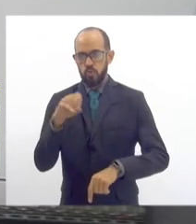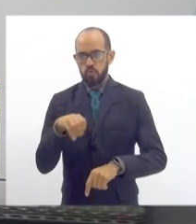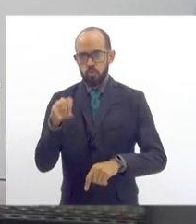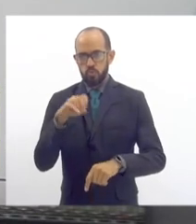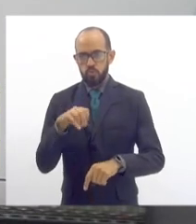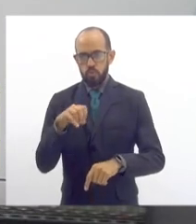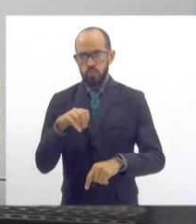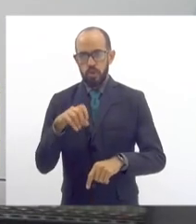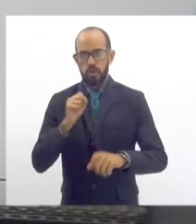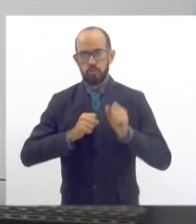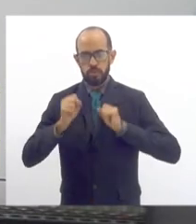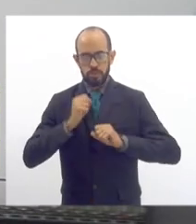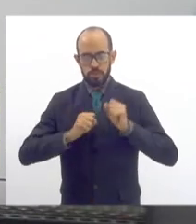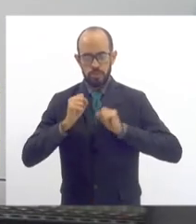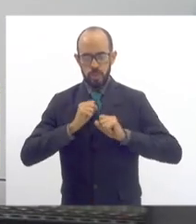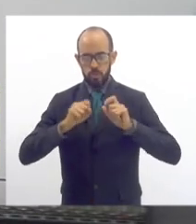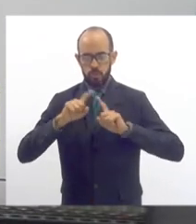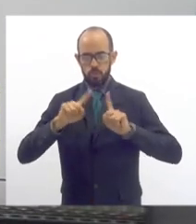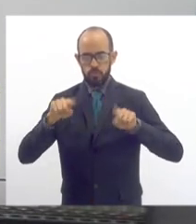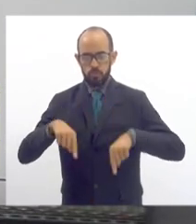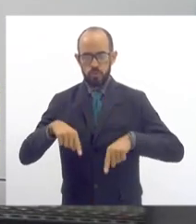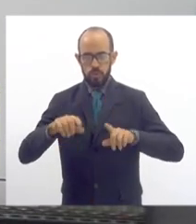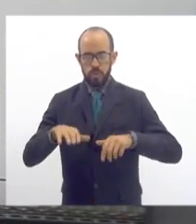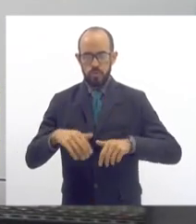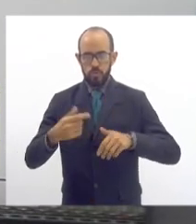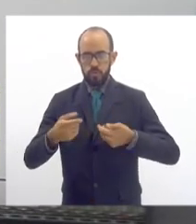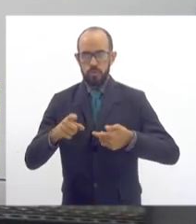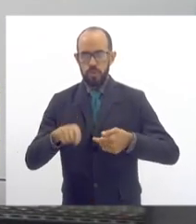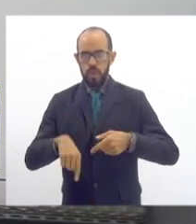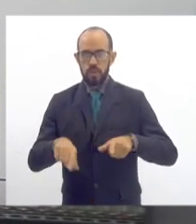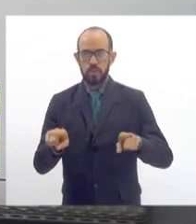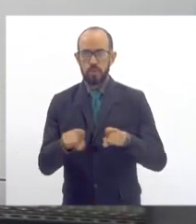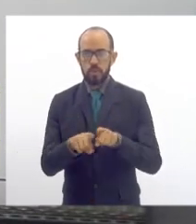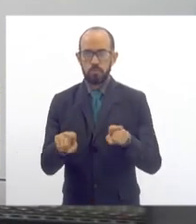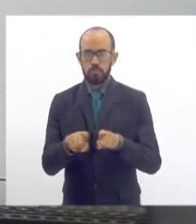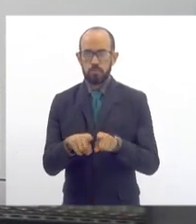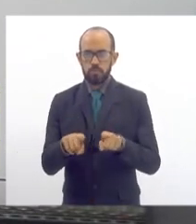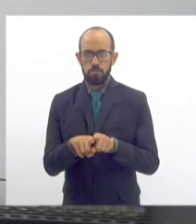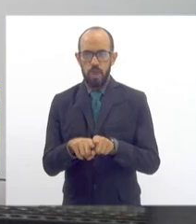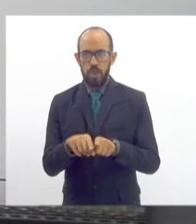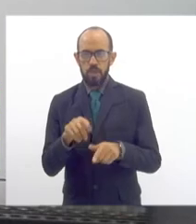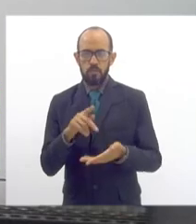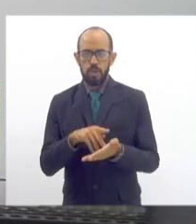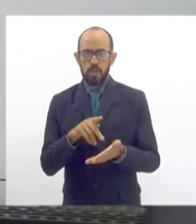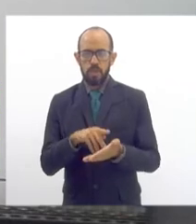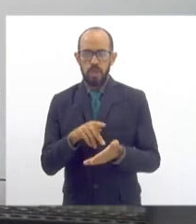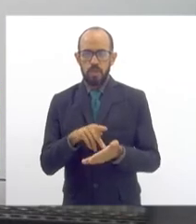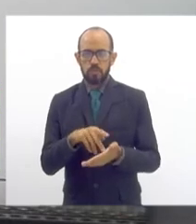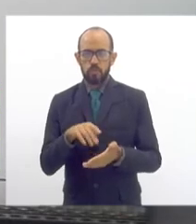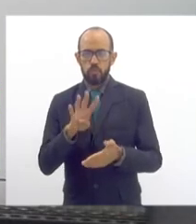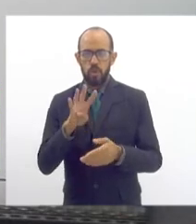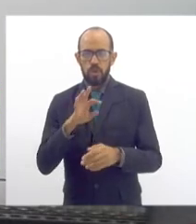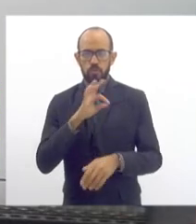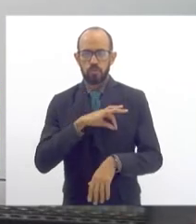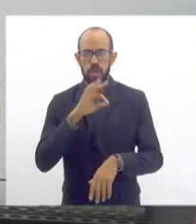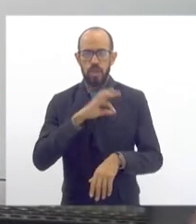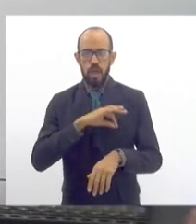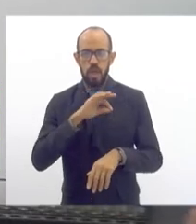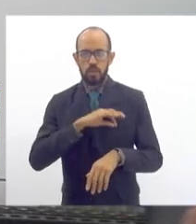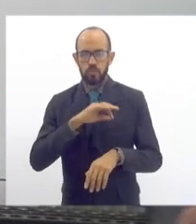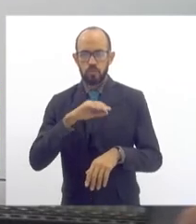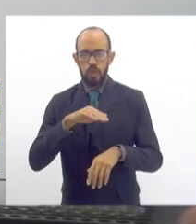era um anseio do servidor e representa, na realidade, 4 salários a